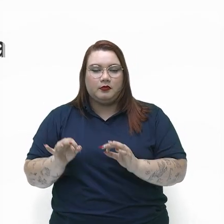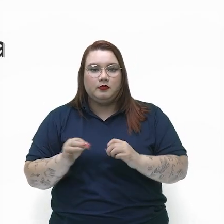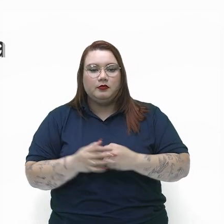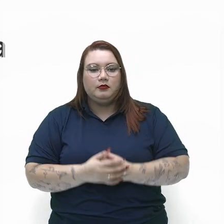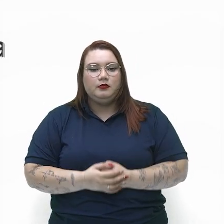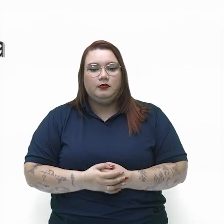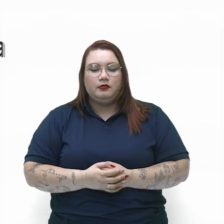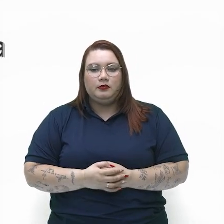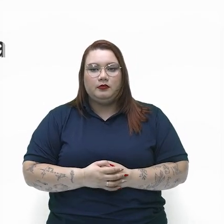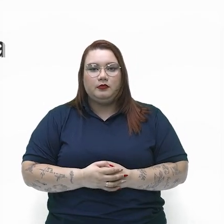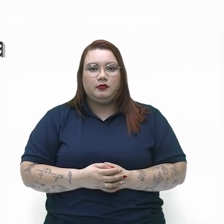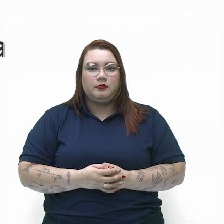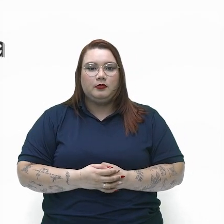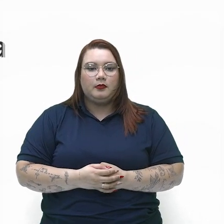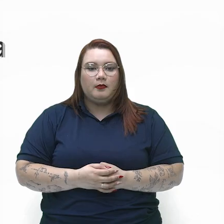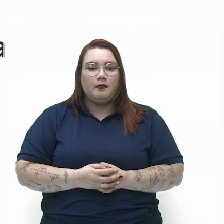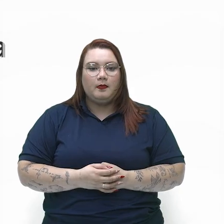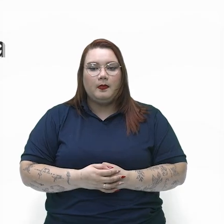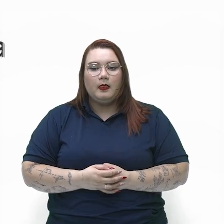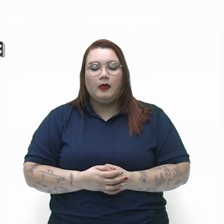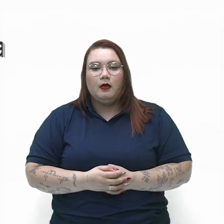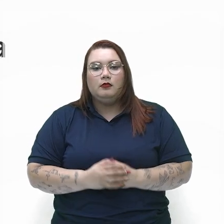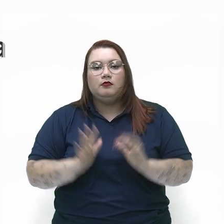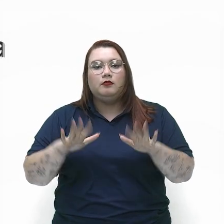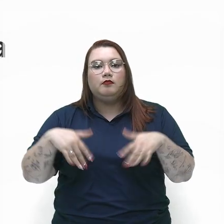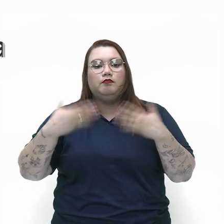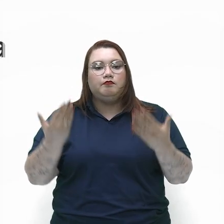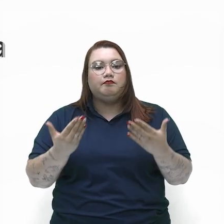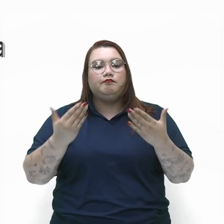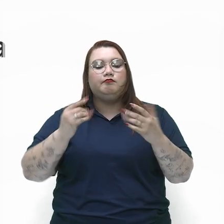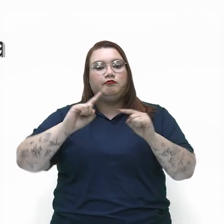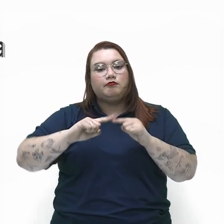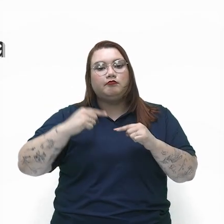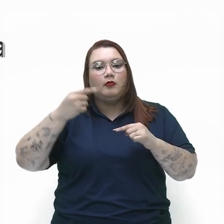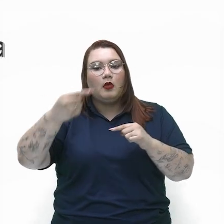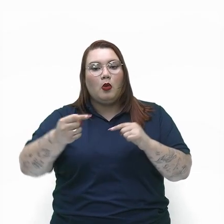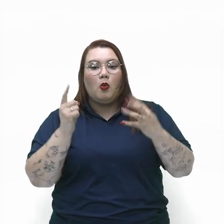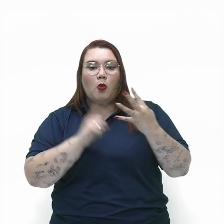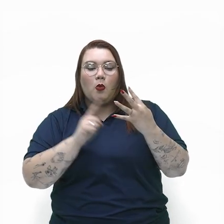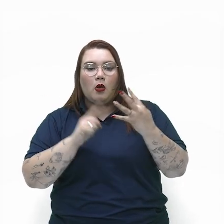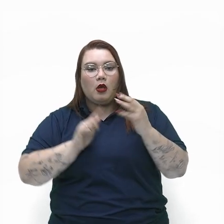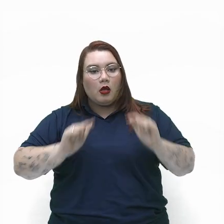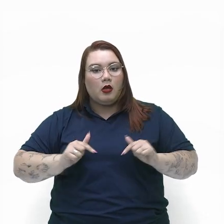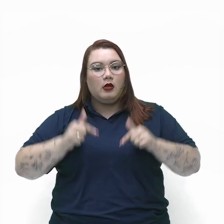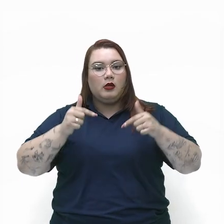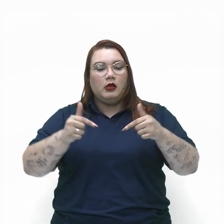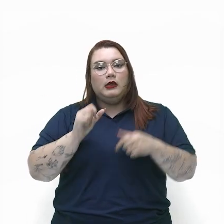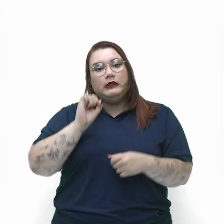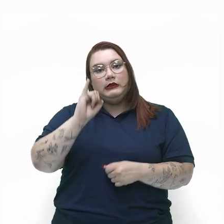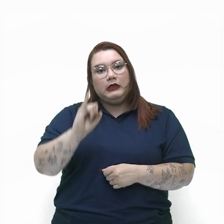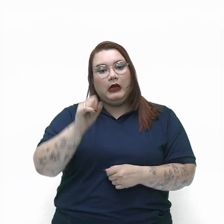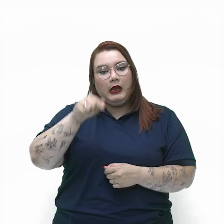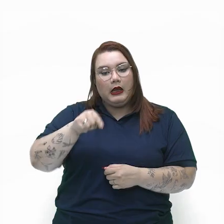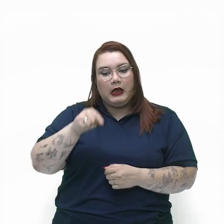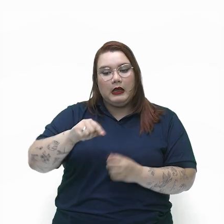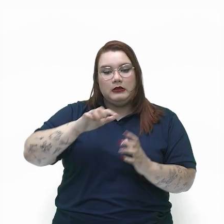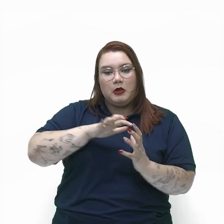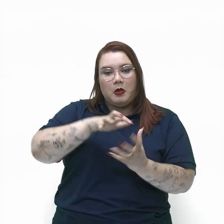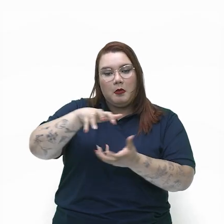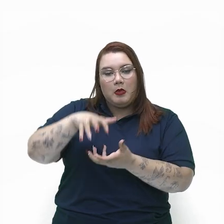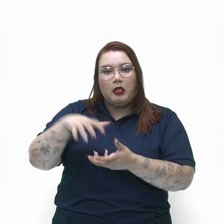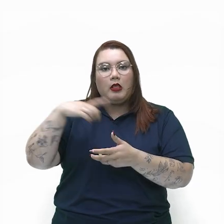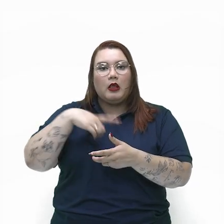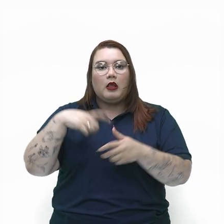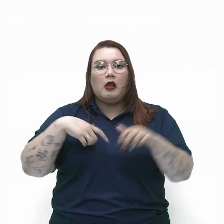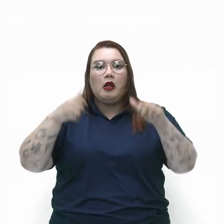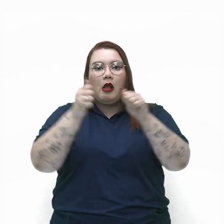Sol, dentro do modelo do nosso sistema solar. Qual seria o próximo passo? Checar se esse planeta tem ar,